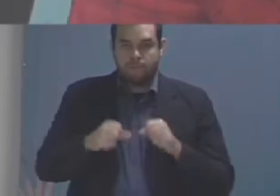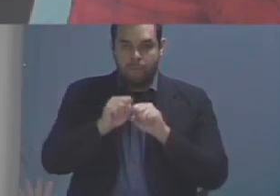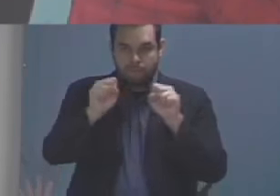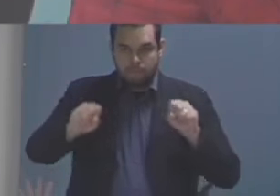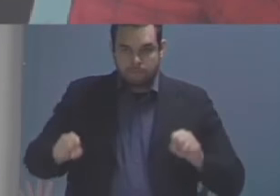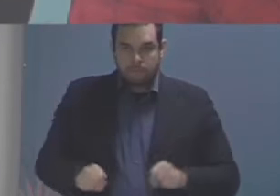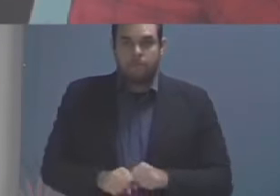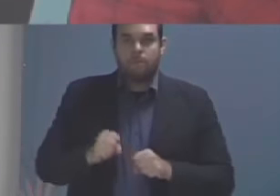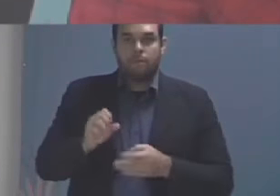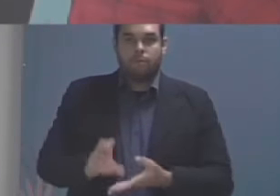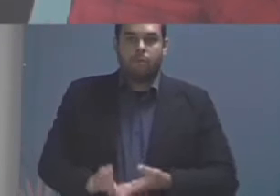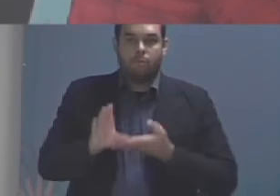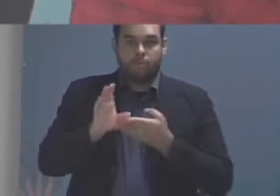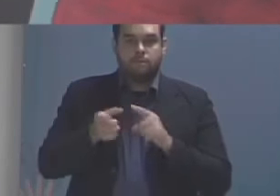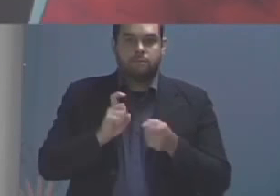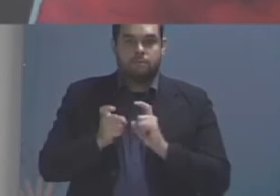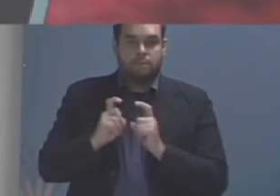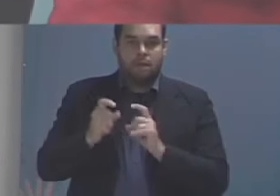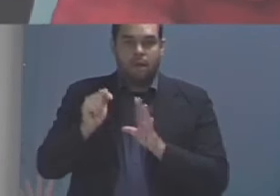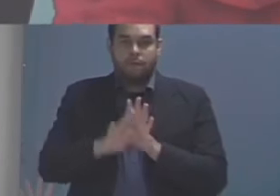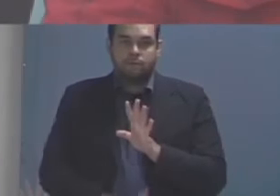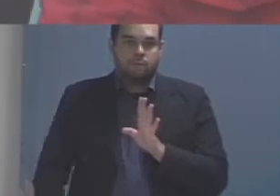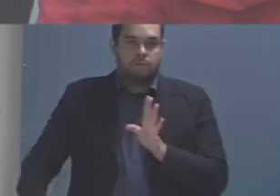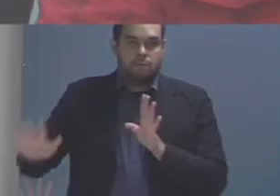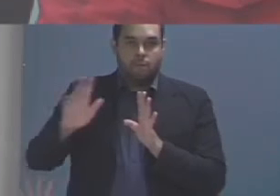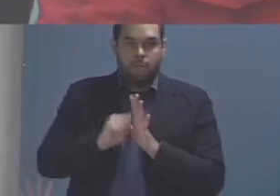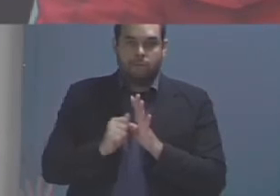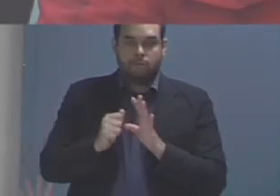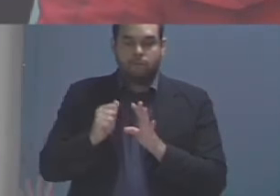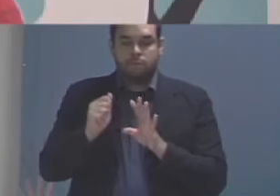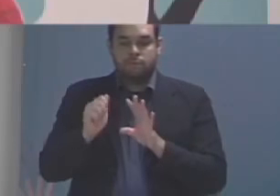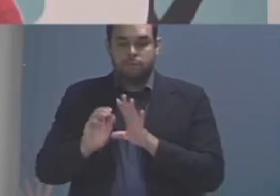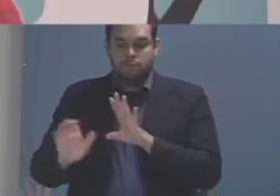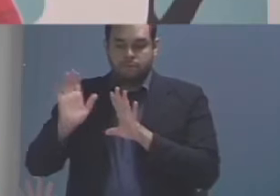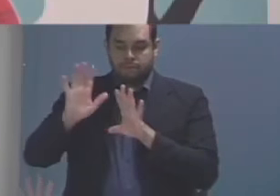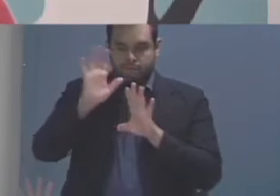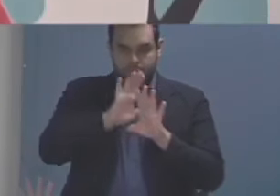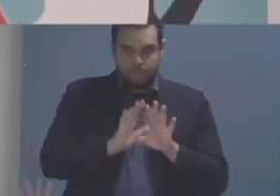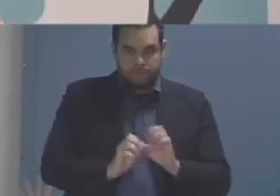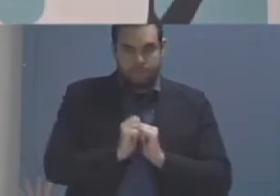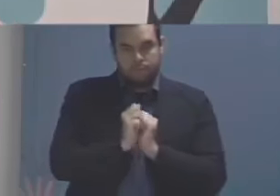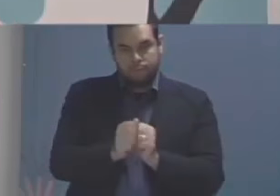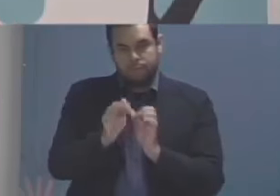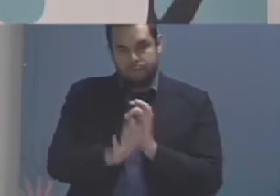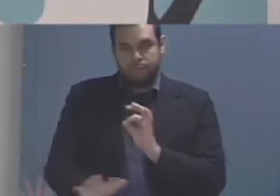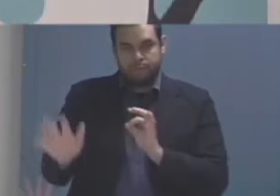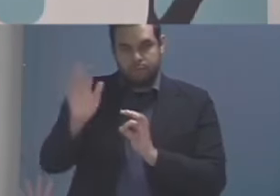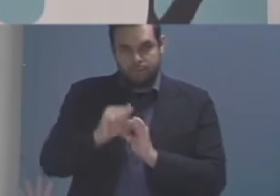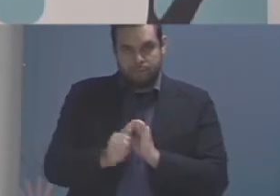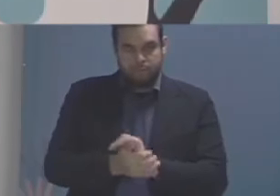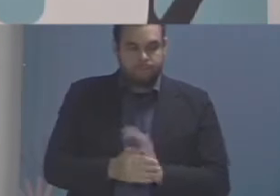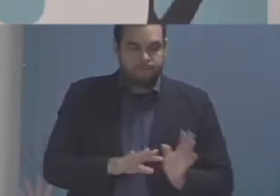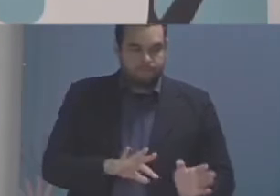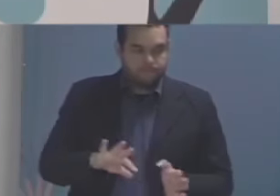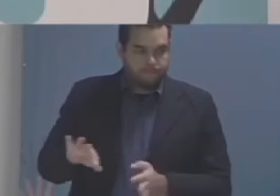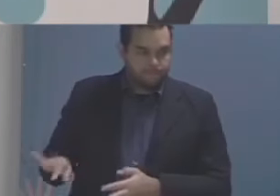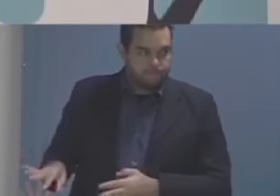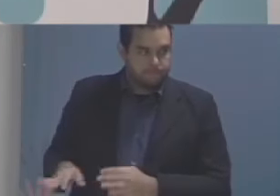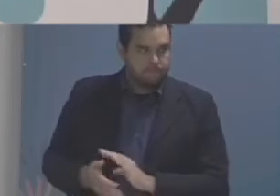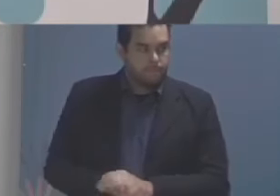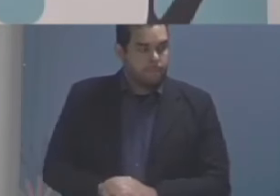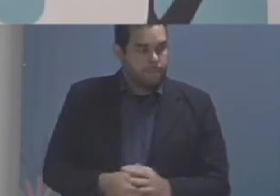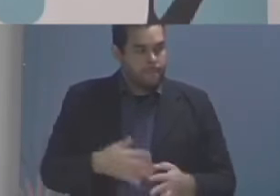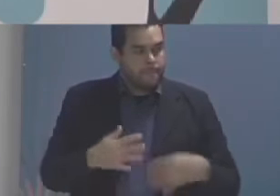sistema conselho sendo administrado por todos os conselhos regionais, juntamente com o federal. Obrigado, candidato. Próximo